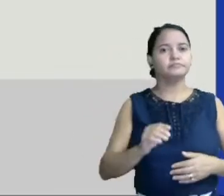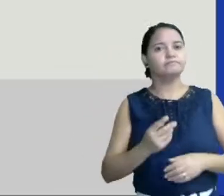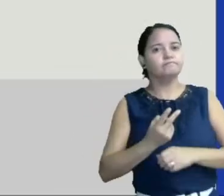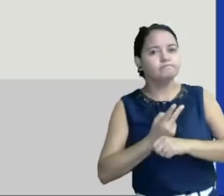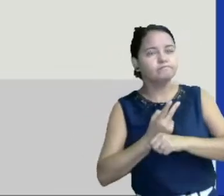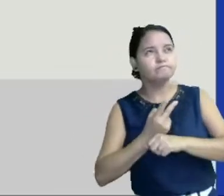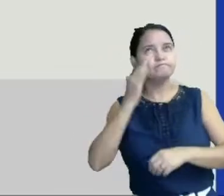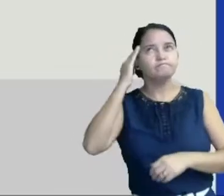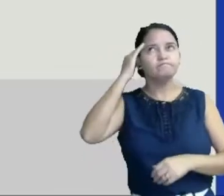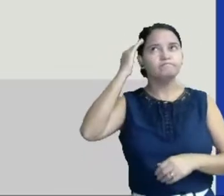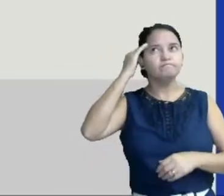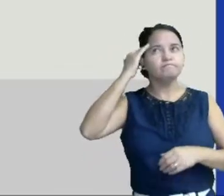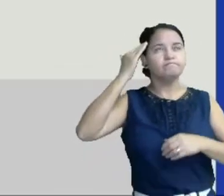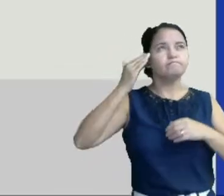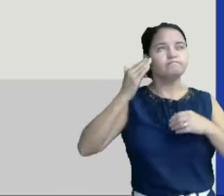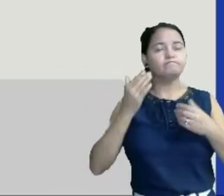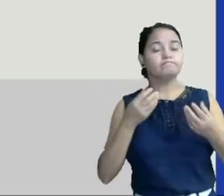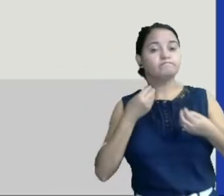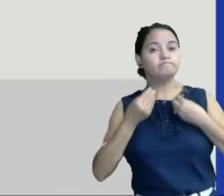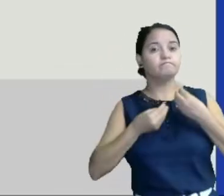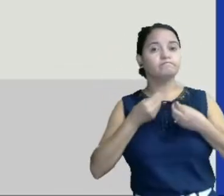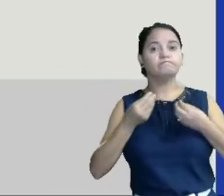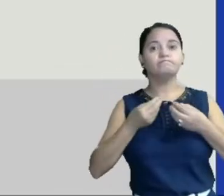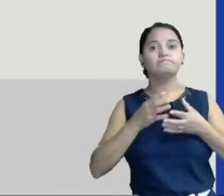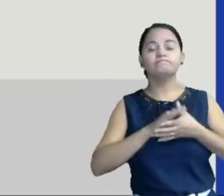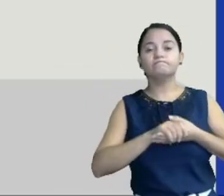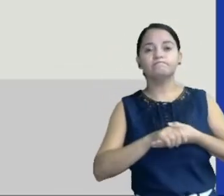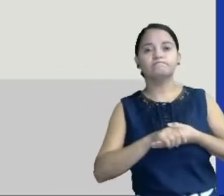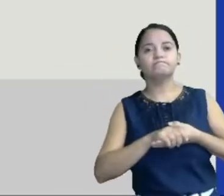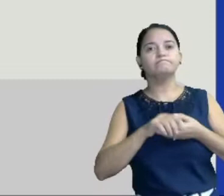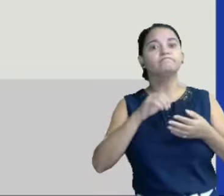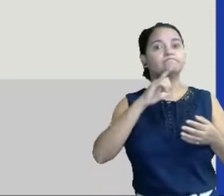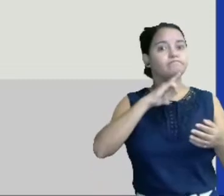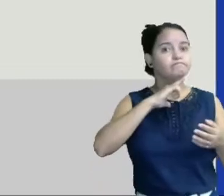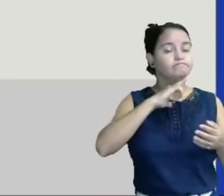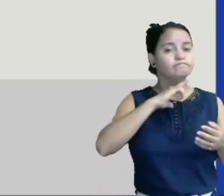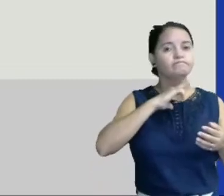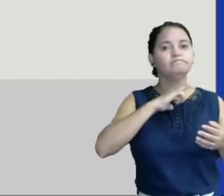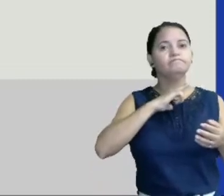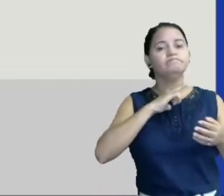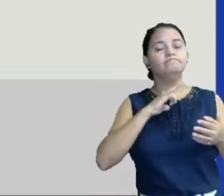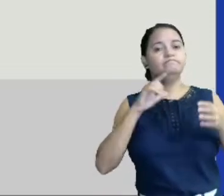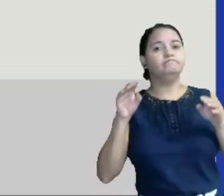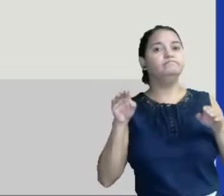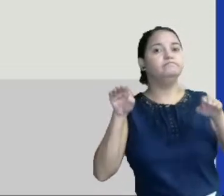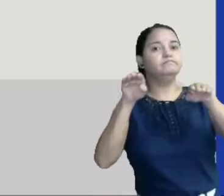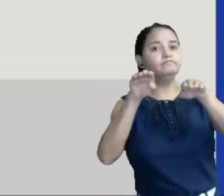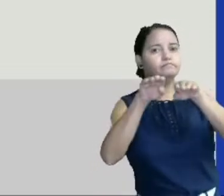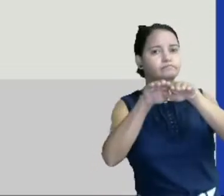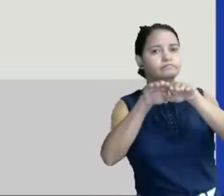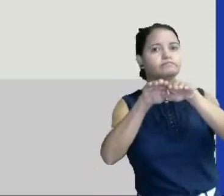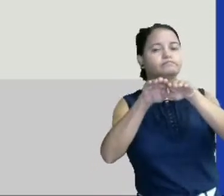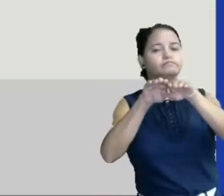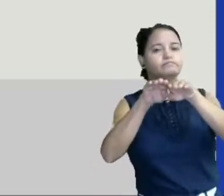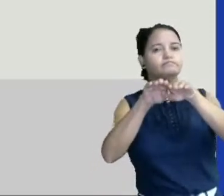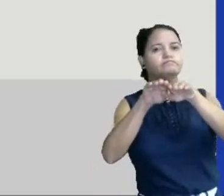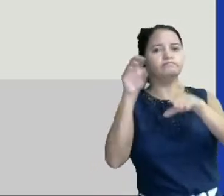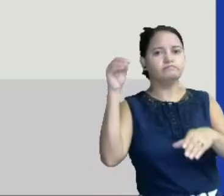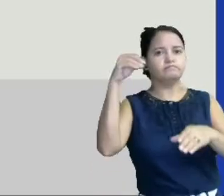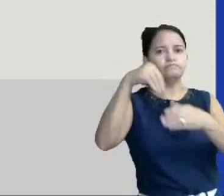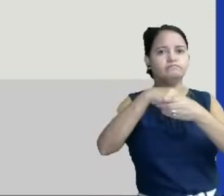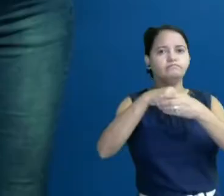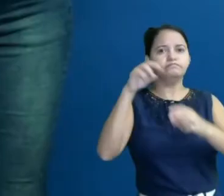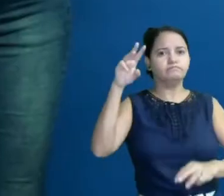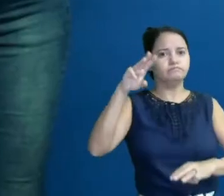procurem entender é reconhecer alguns valores que tornam a igualdade uma desigualdade